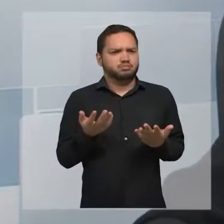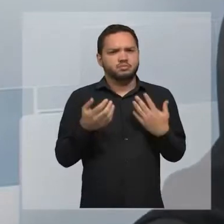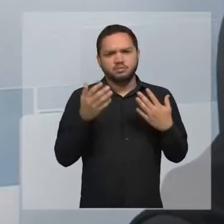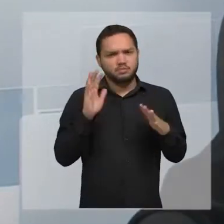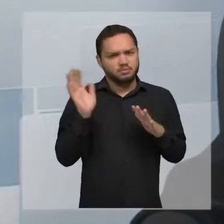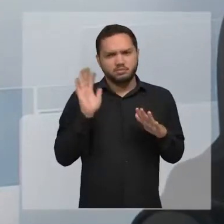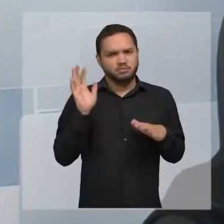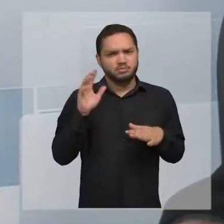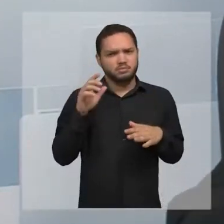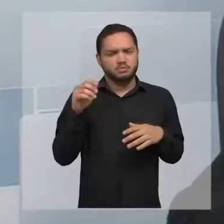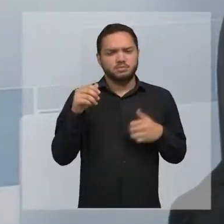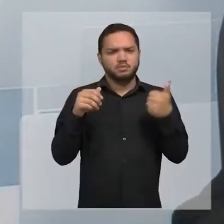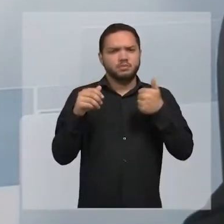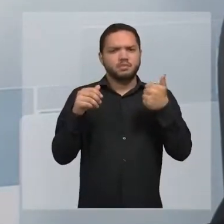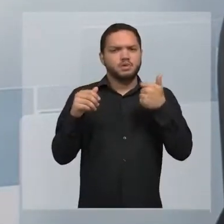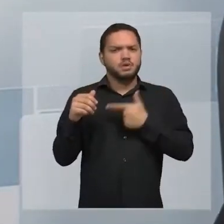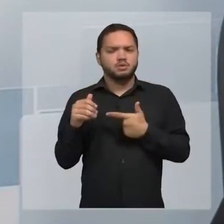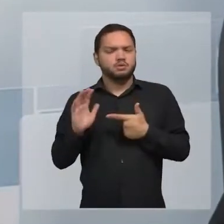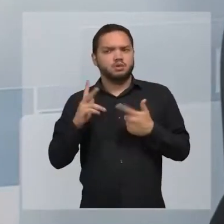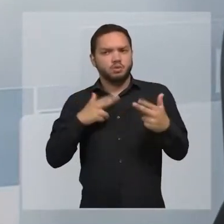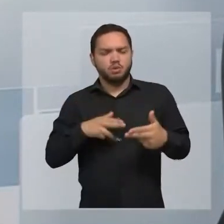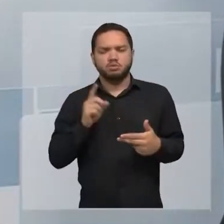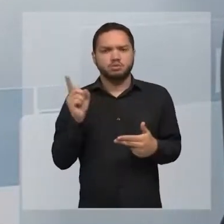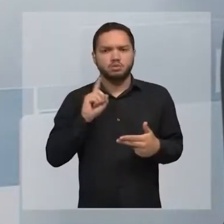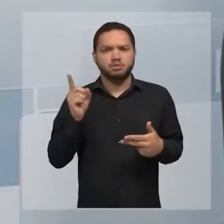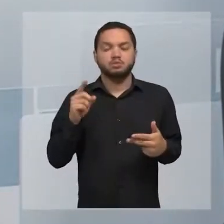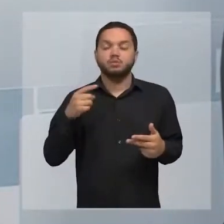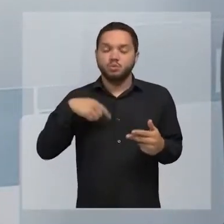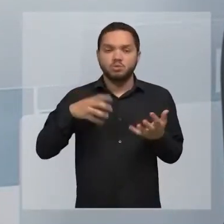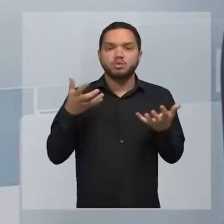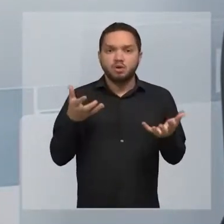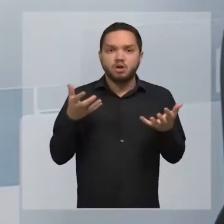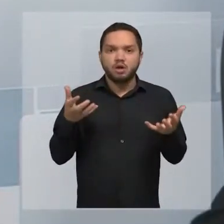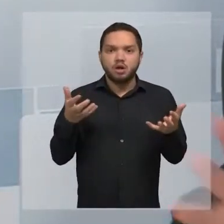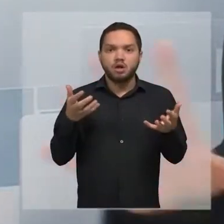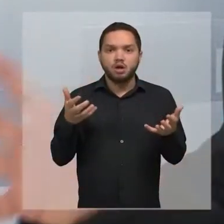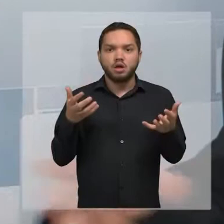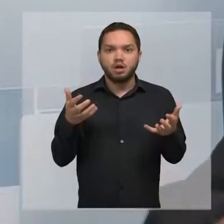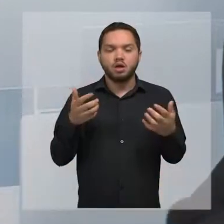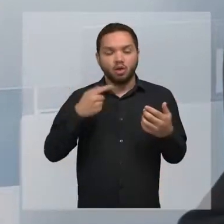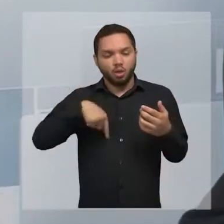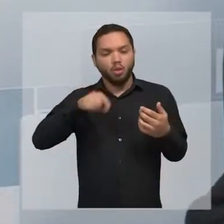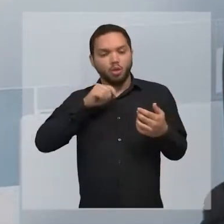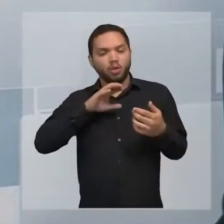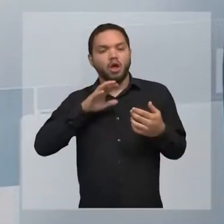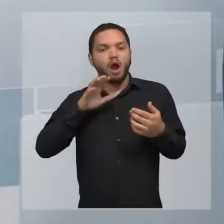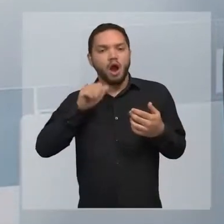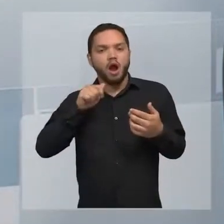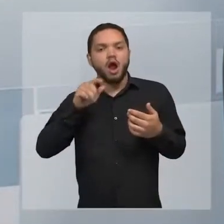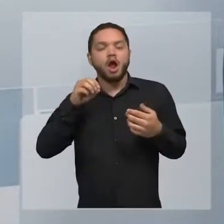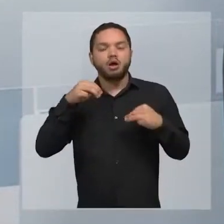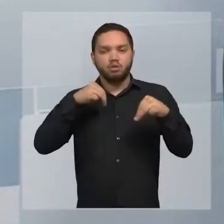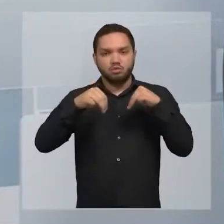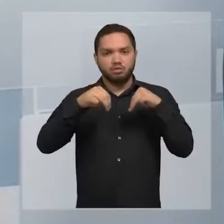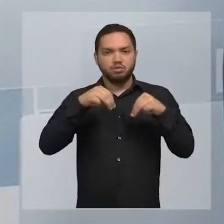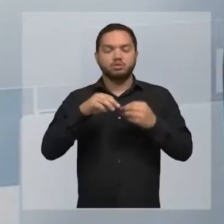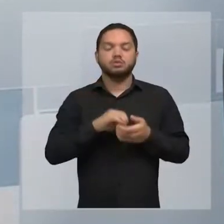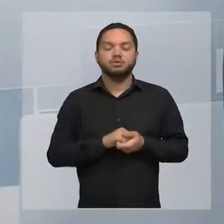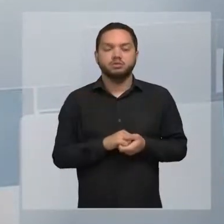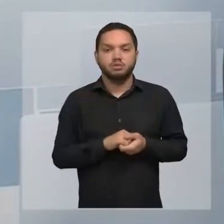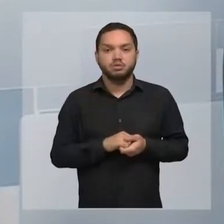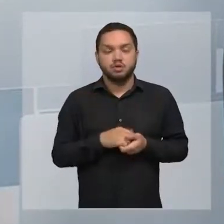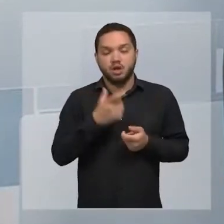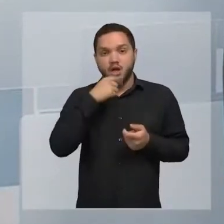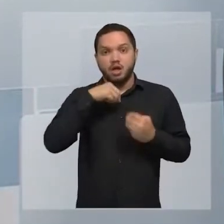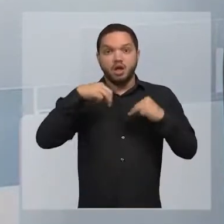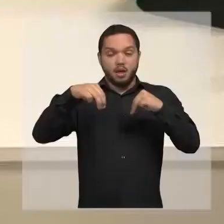aí, não vai ser como a escolha do primeiro e segundo escalão do governo federal, não. Nós também queremos o nosso quinhão. Não